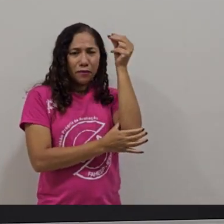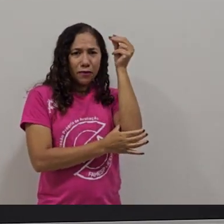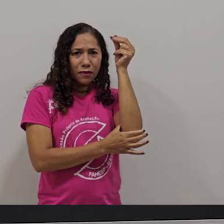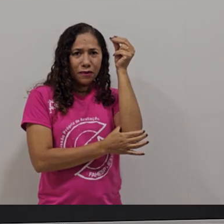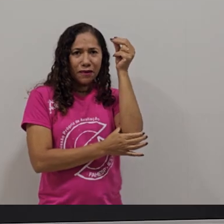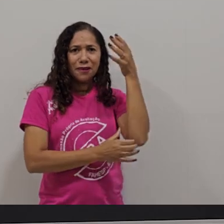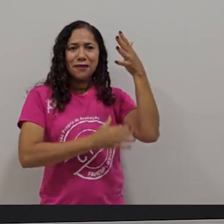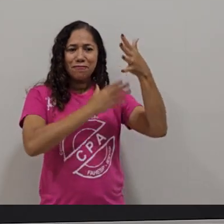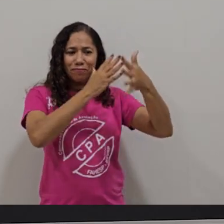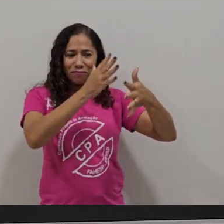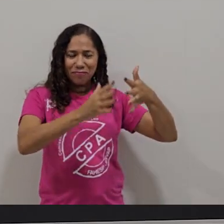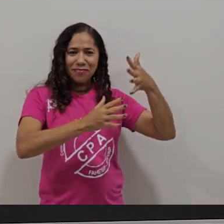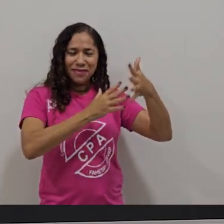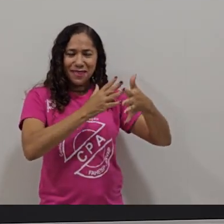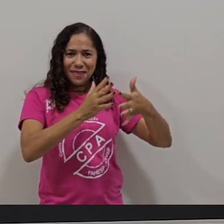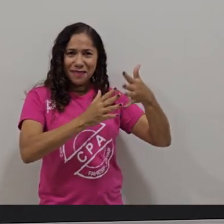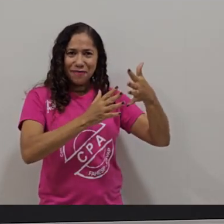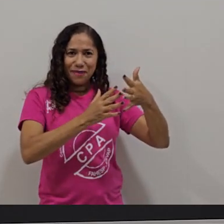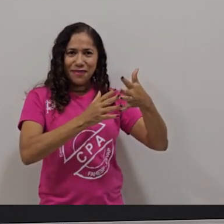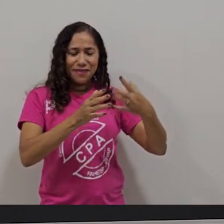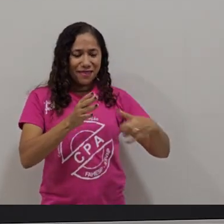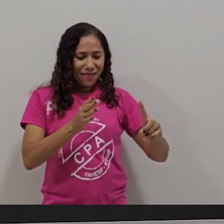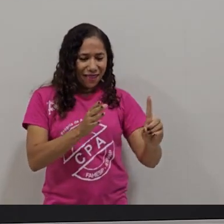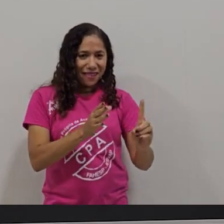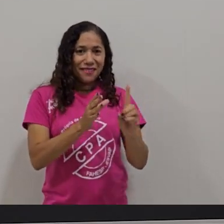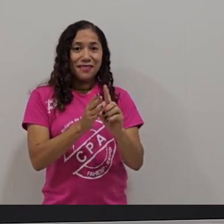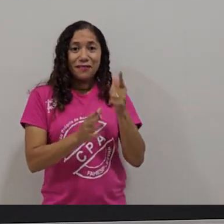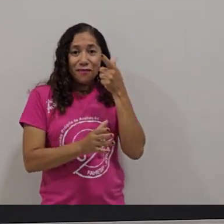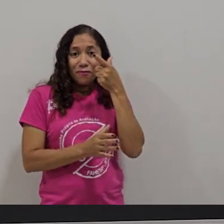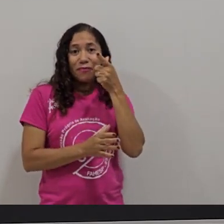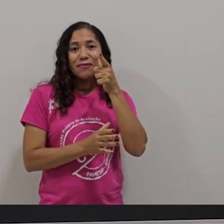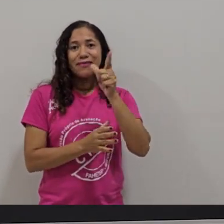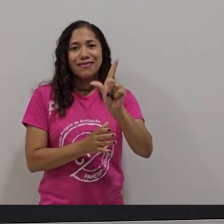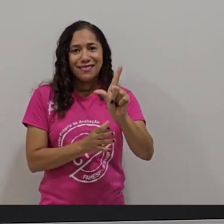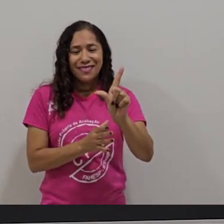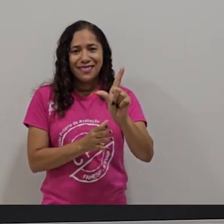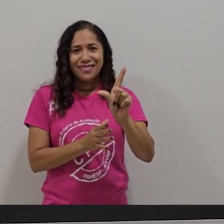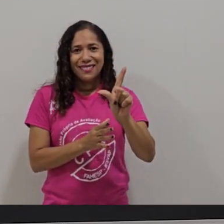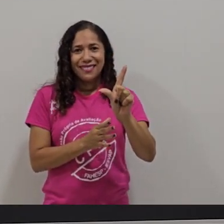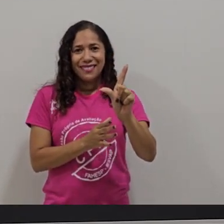com essa capacidade, é você, inclusive, conseguir